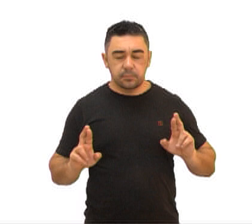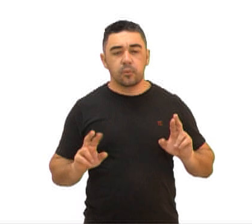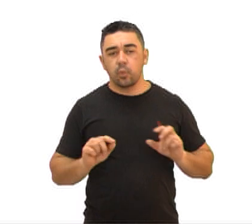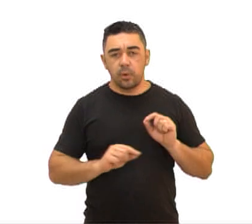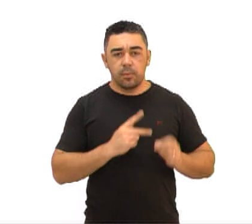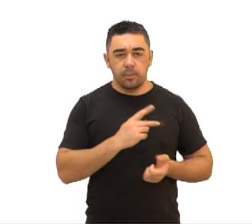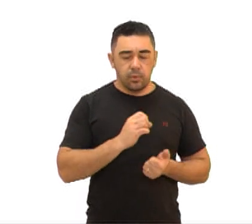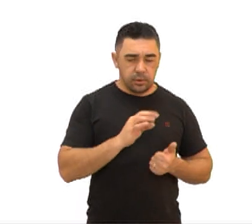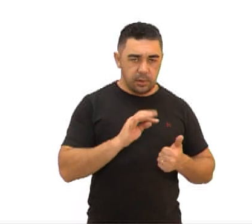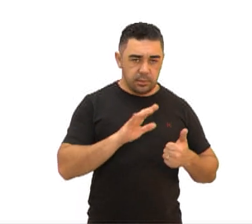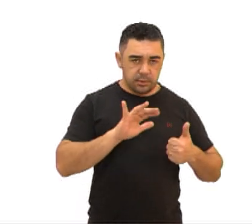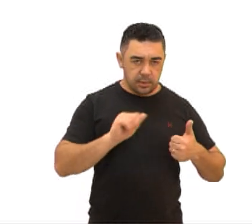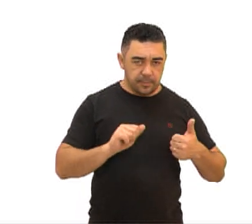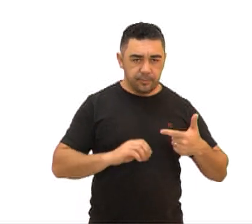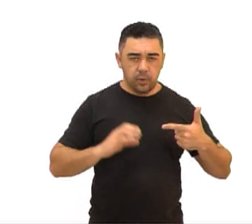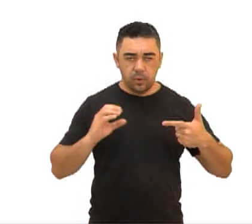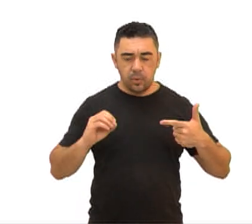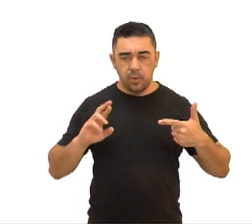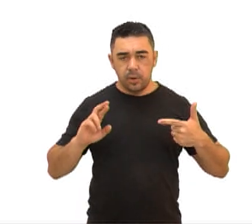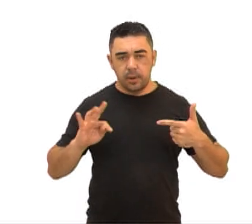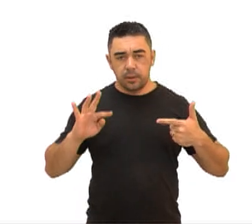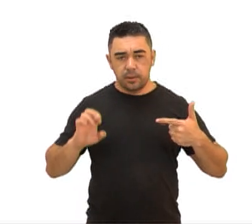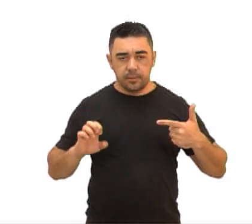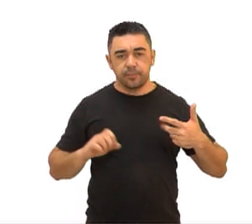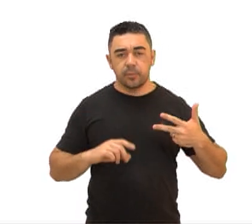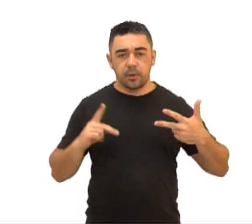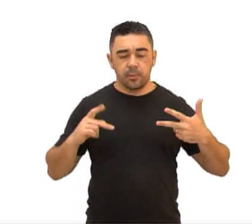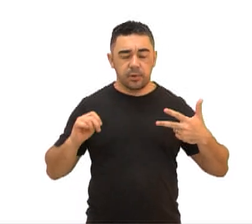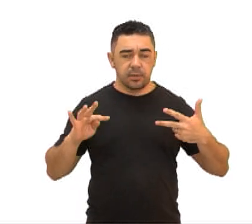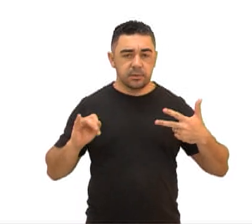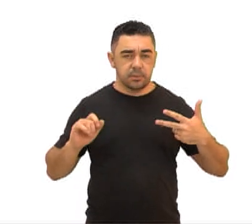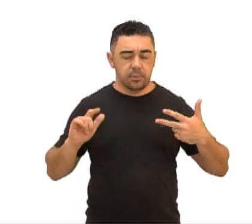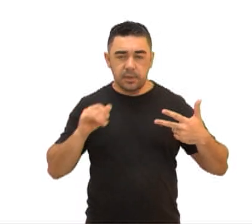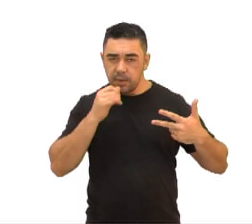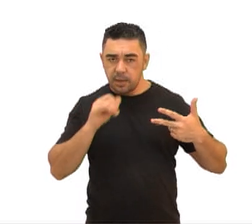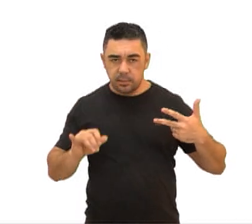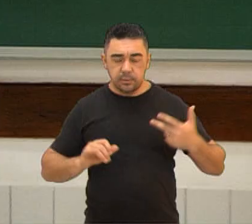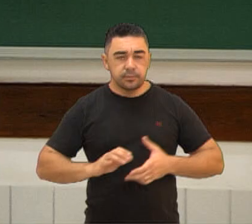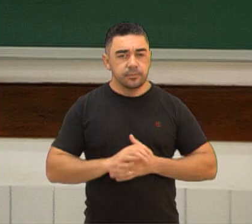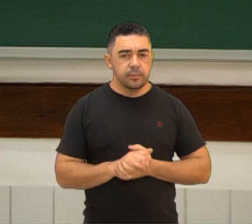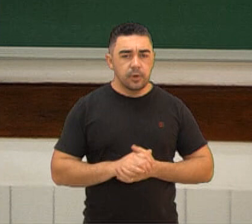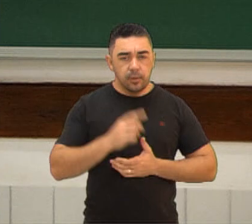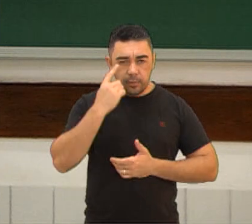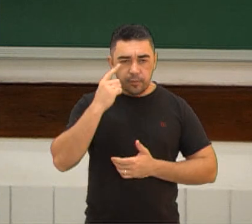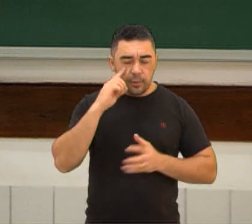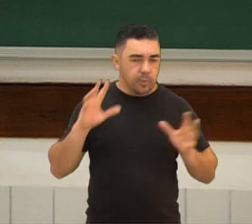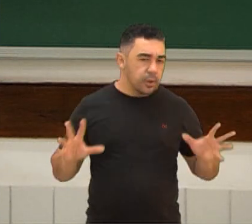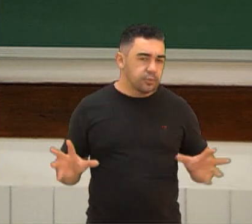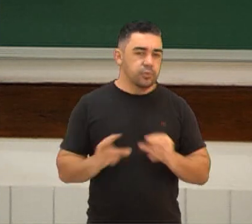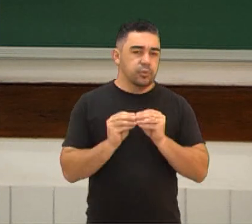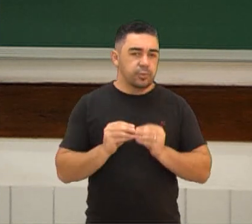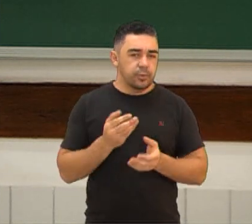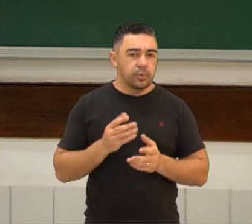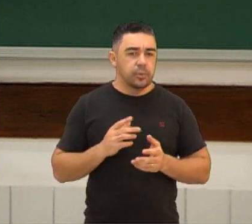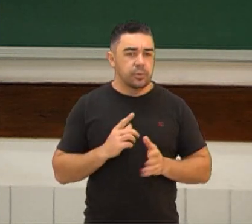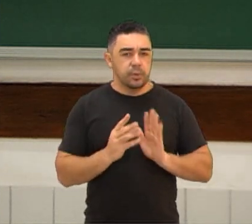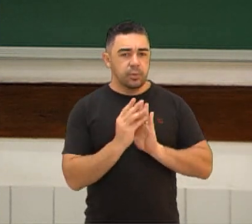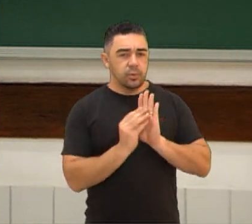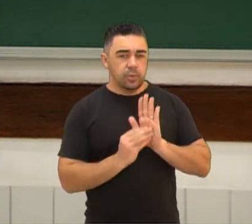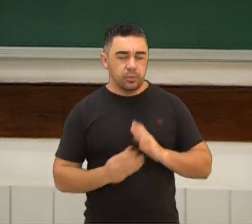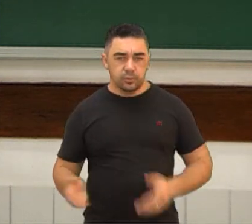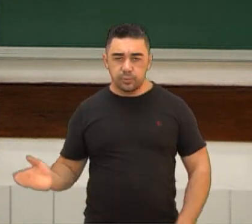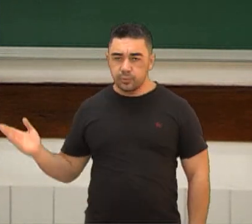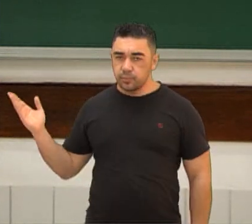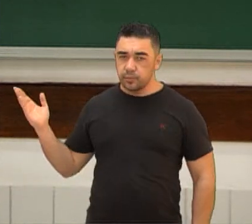corrente e tensão elétrica, resistência elétrica e a primeira lei de Ohm. Nós vamos fazer uma retomada desses conteúdos,